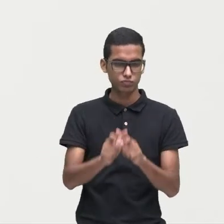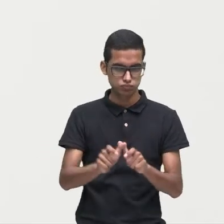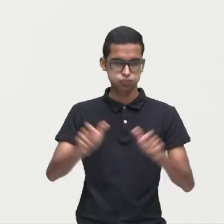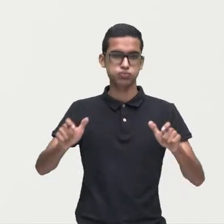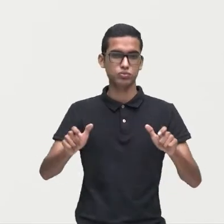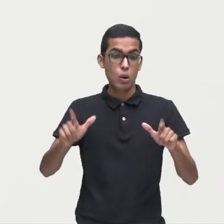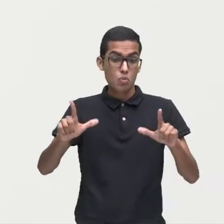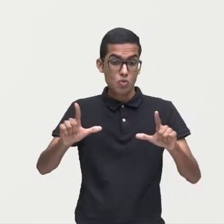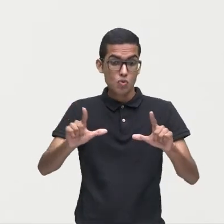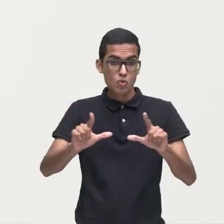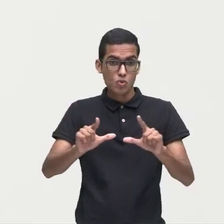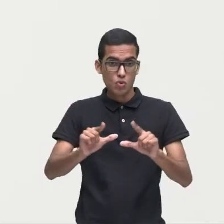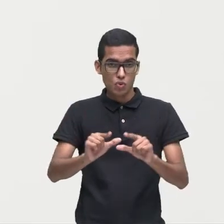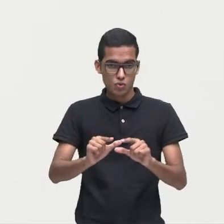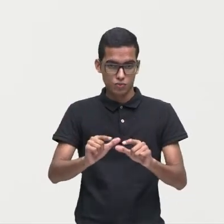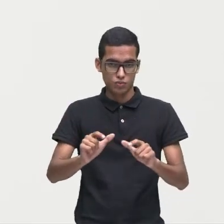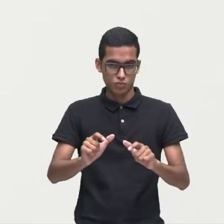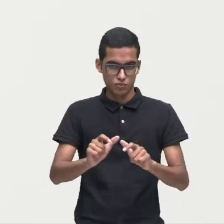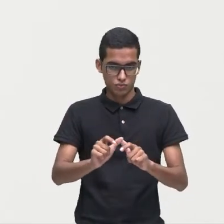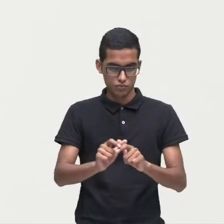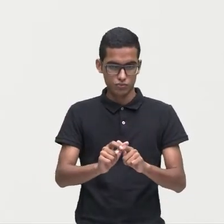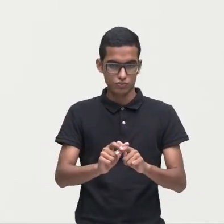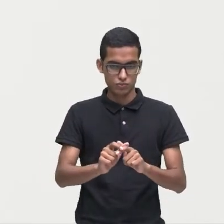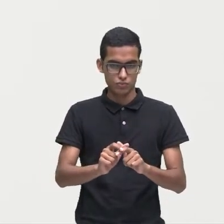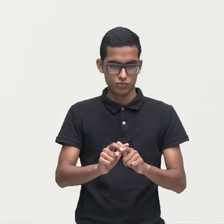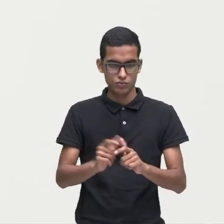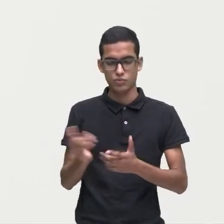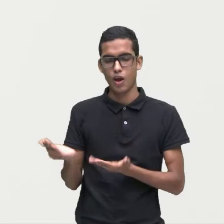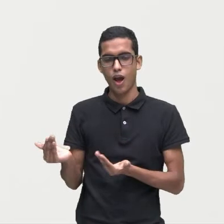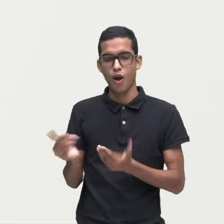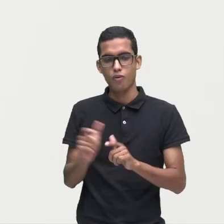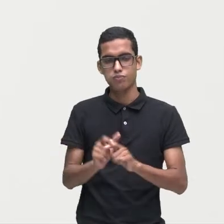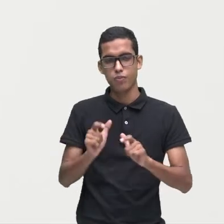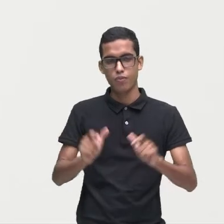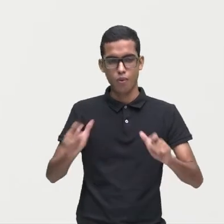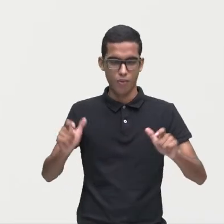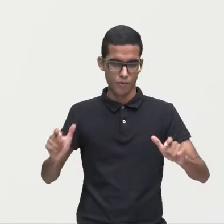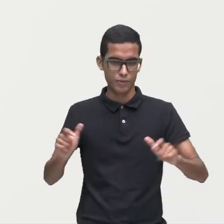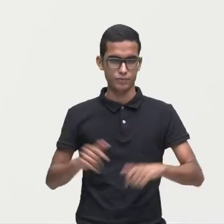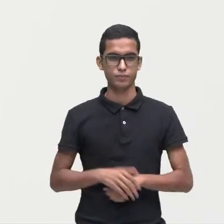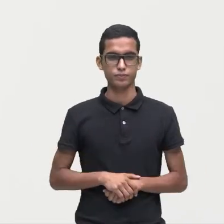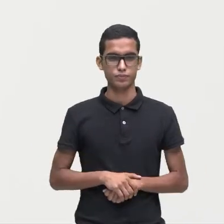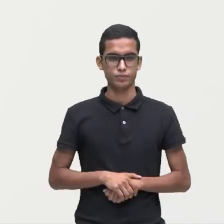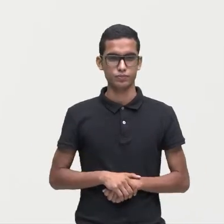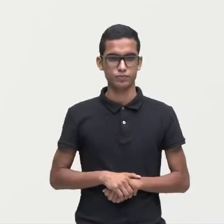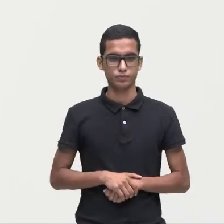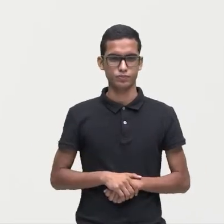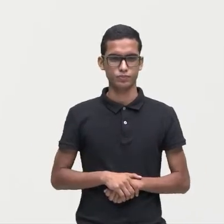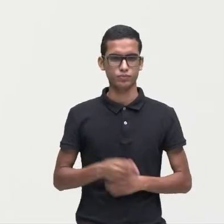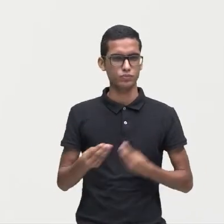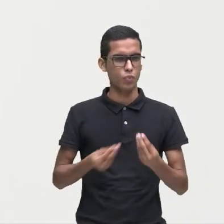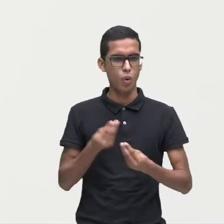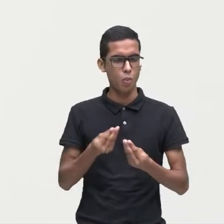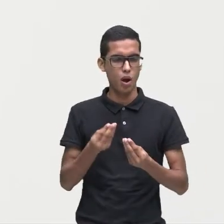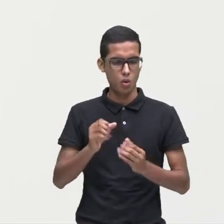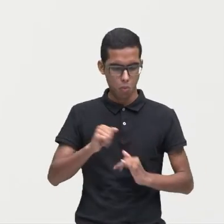vem diminuindo e a população mais jovem vem aumentando. A distribuição da população